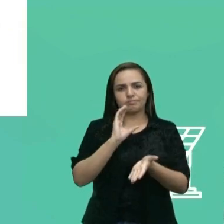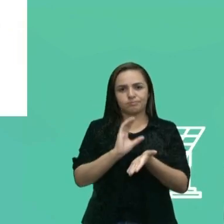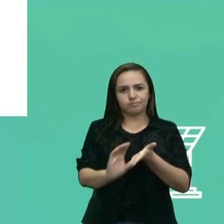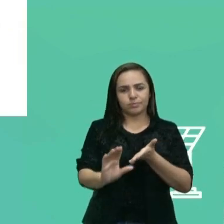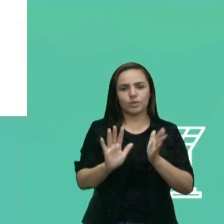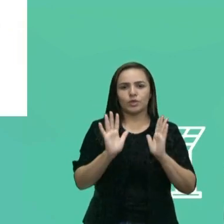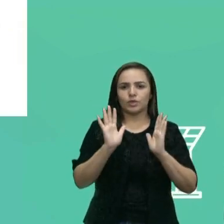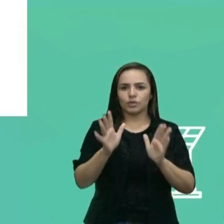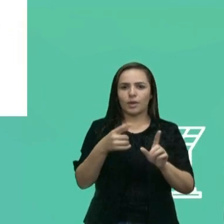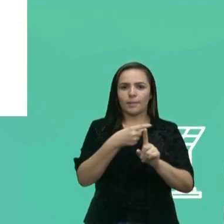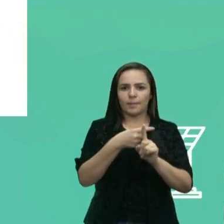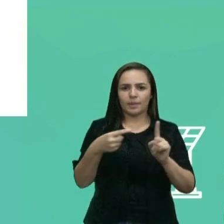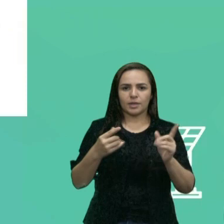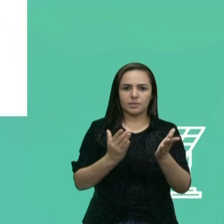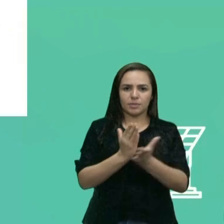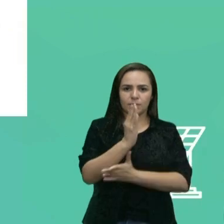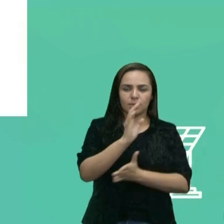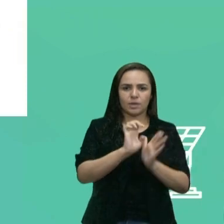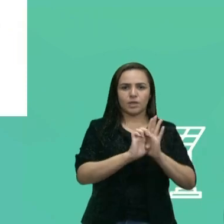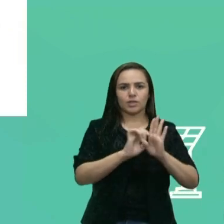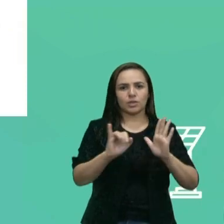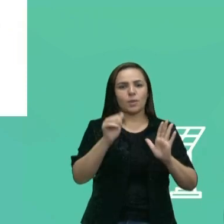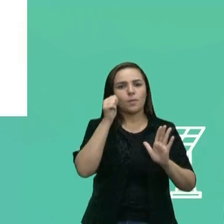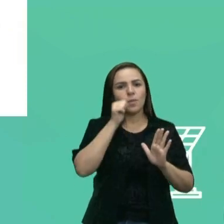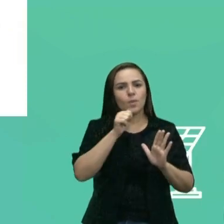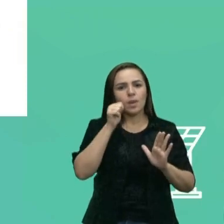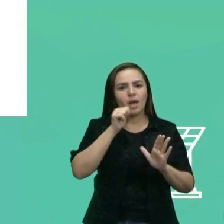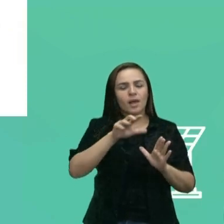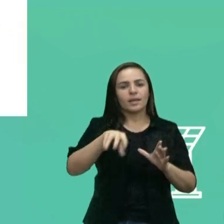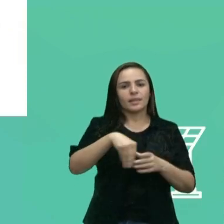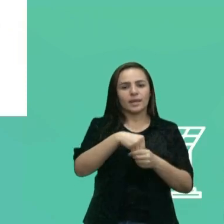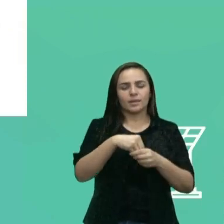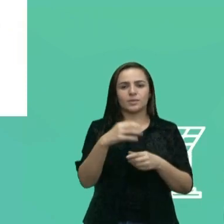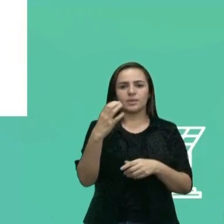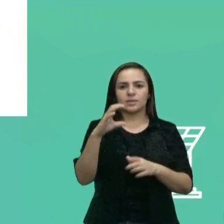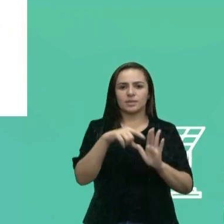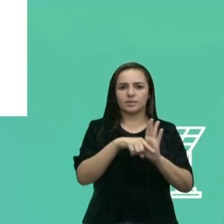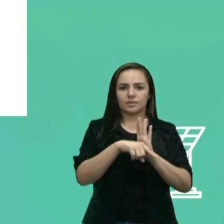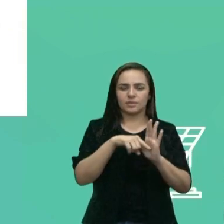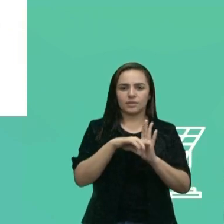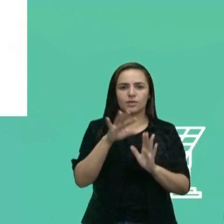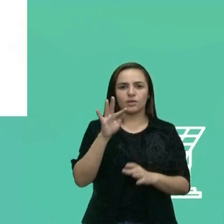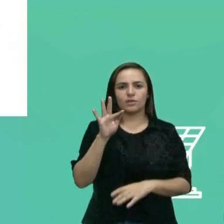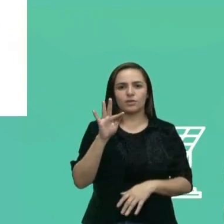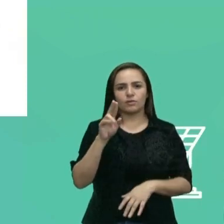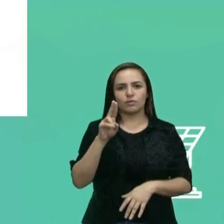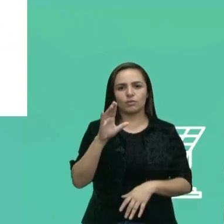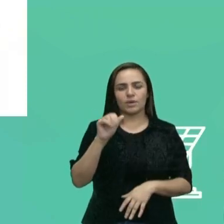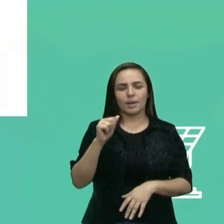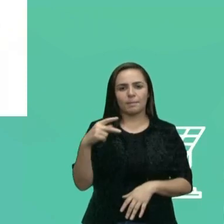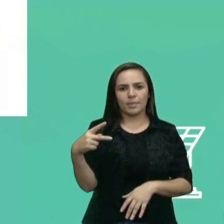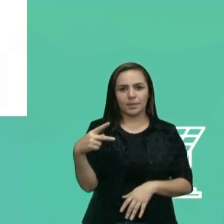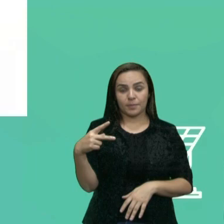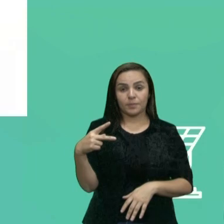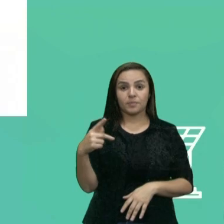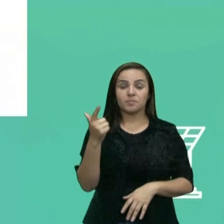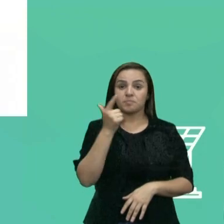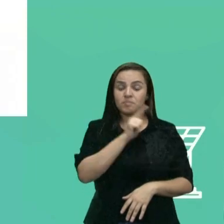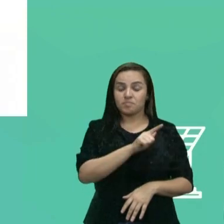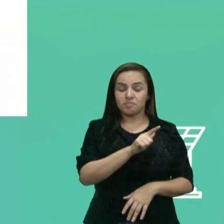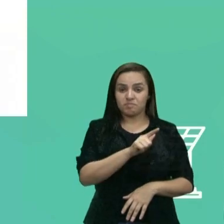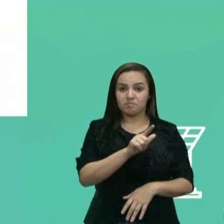aprovada dentro do edital Mulheres na Ciência pela FUNCAP, e essencialmente servirão para a